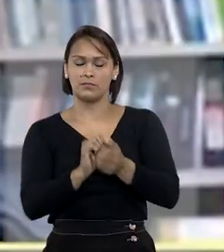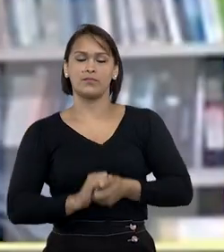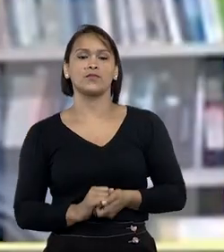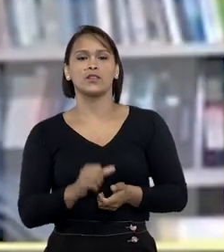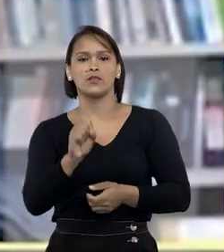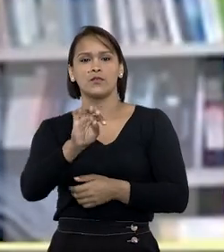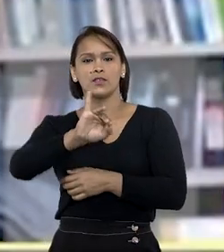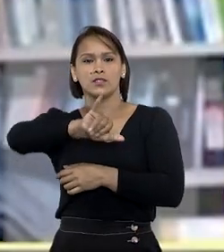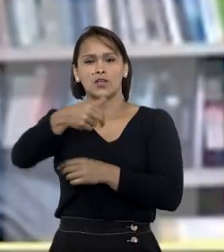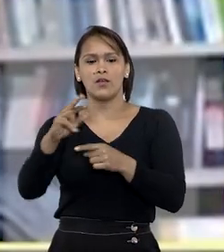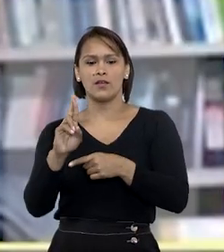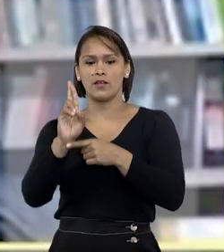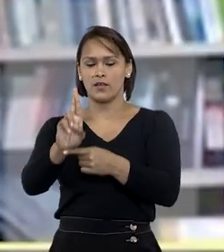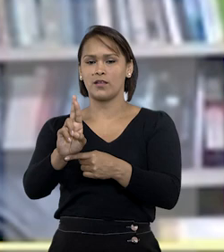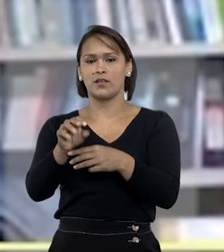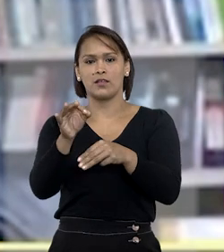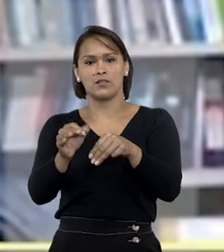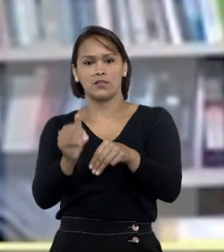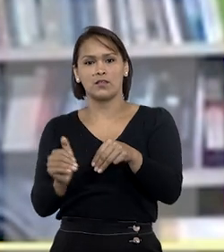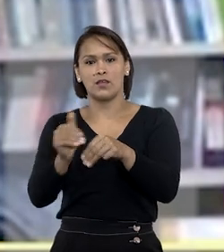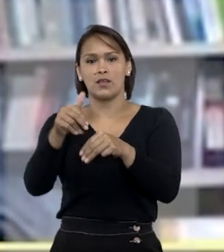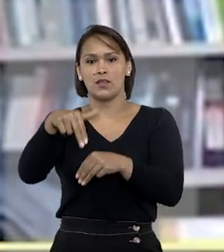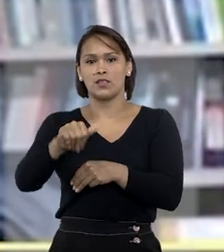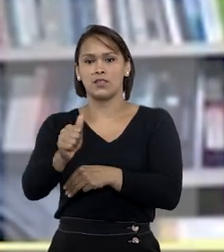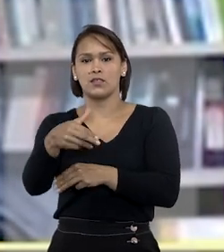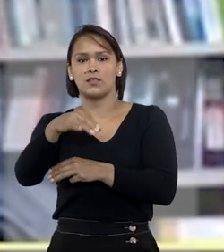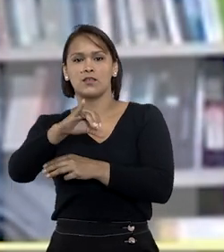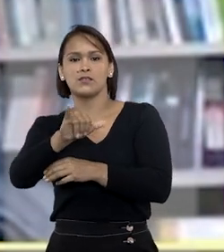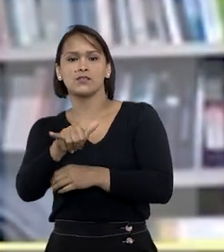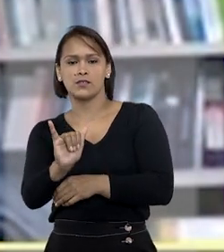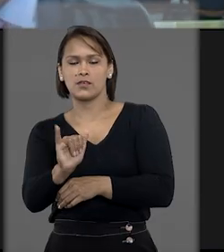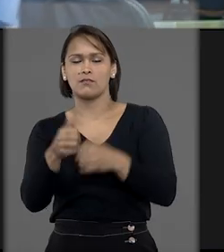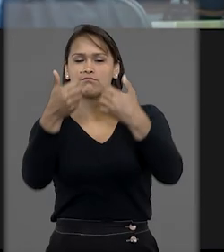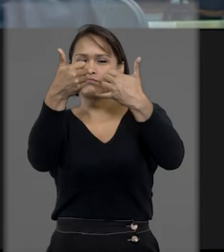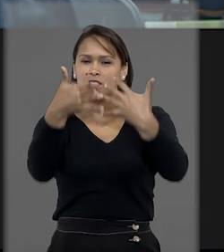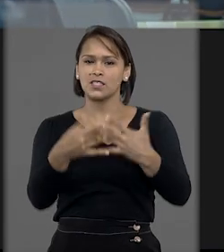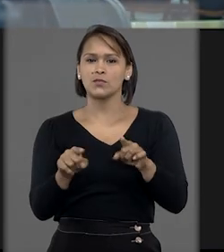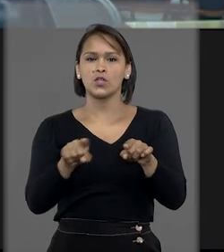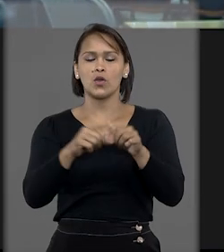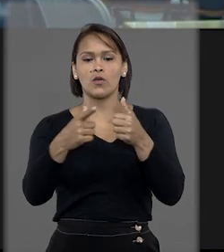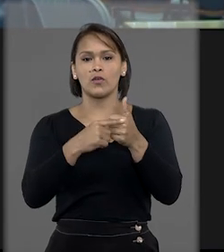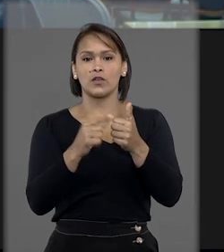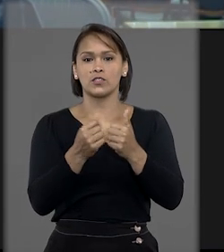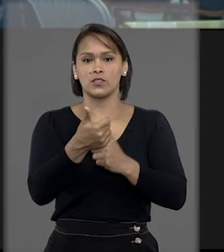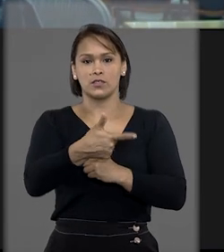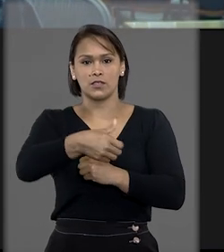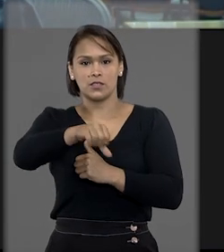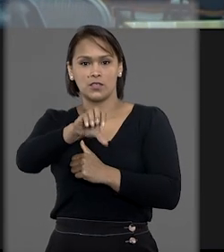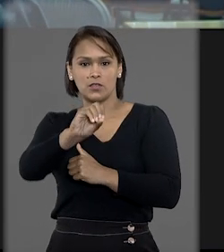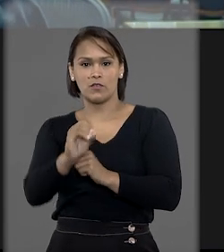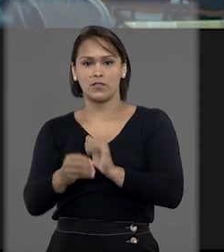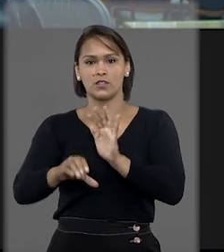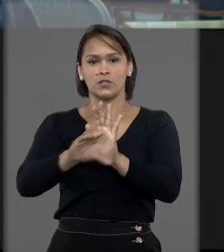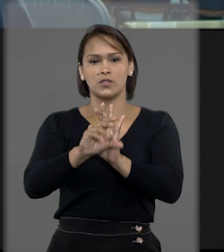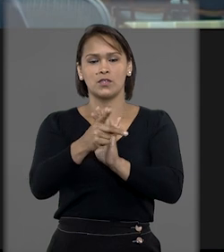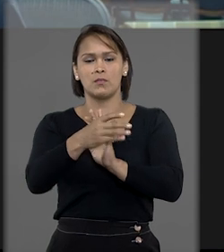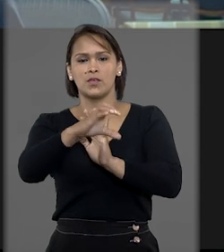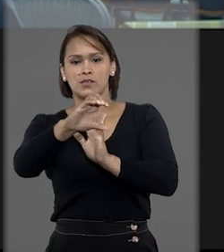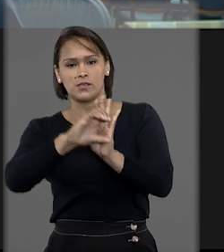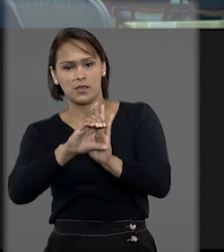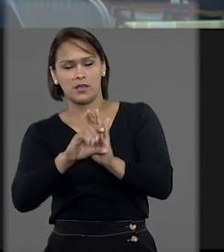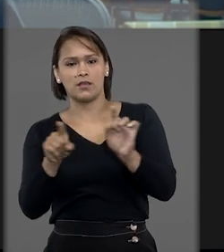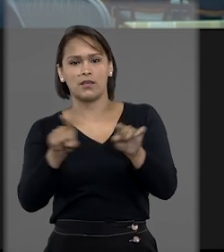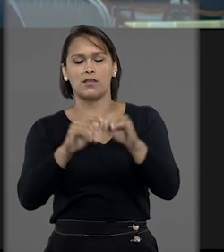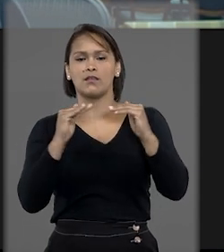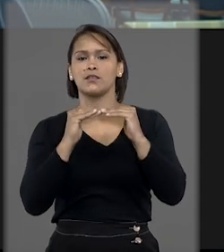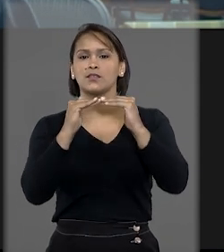no STJ a relatora do recurso especial ministra Nancy andrighi explicou que o artigo 290 do Código de